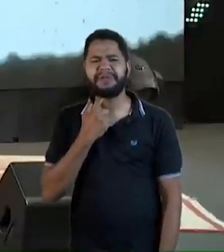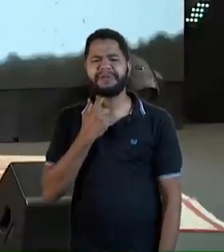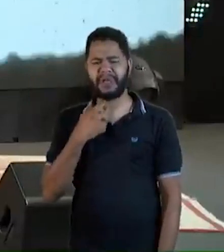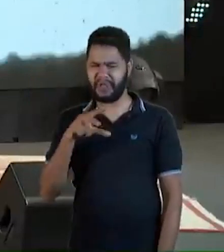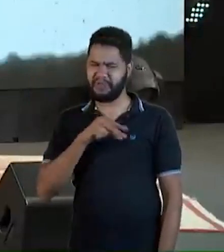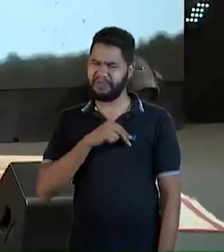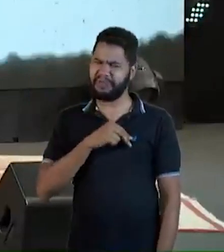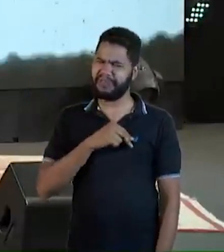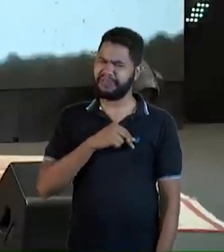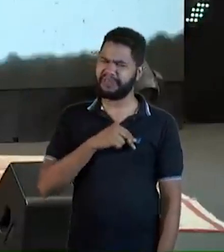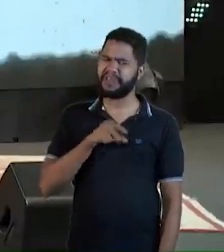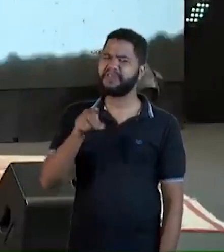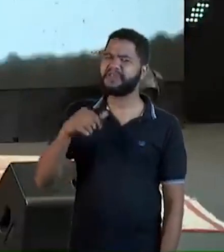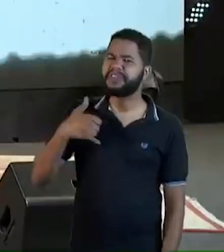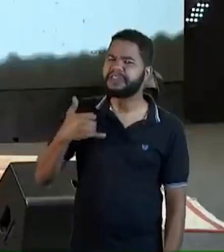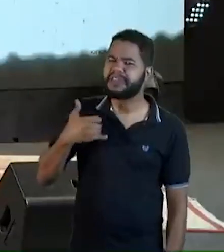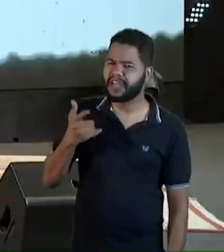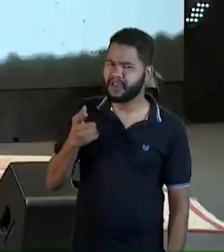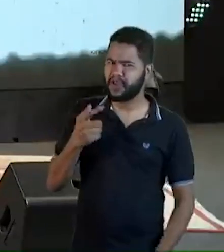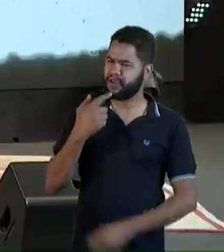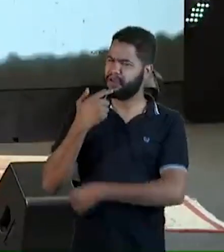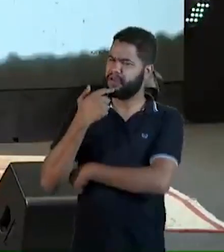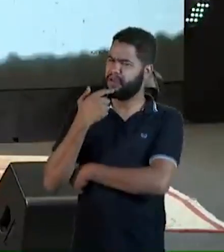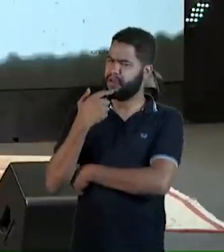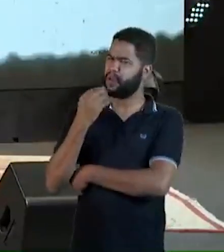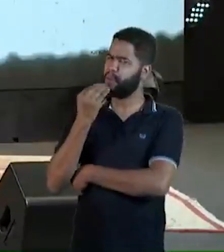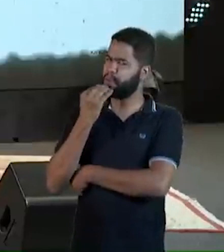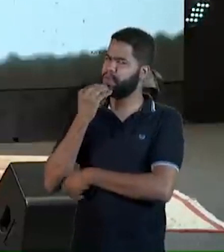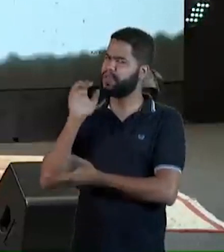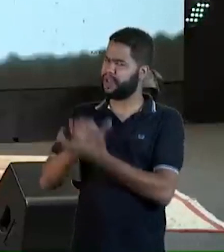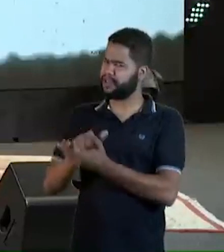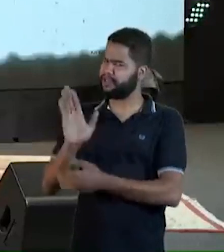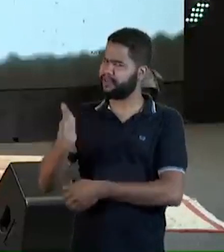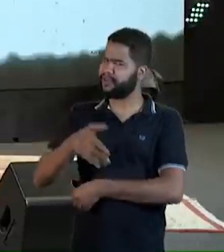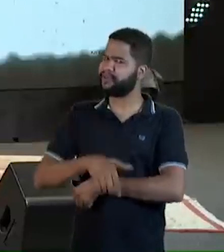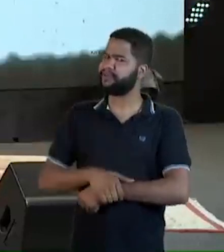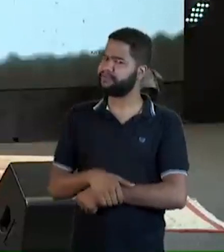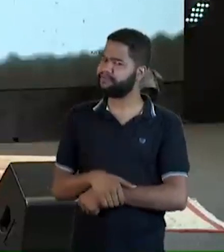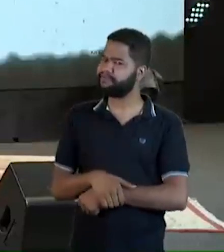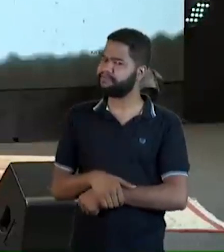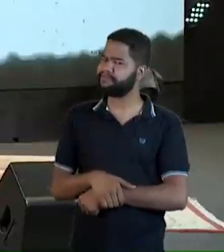E quantos anos você tá você já não devia tá casada